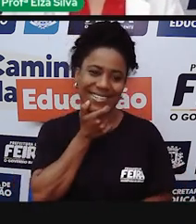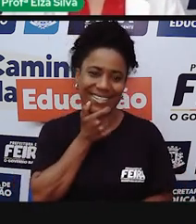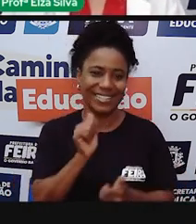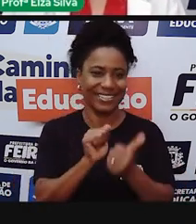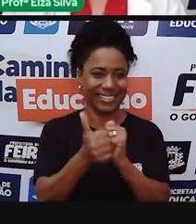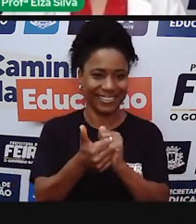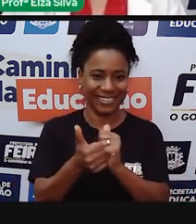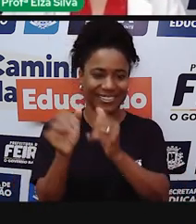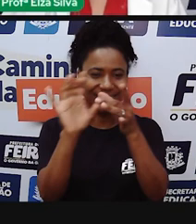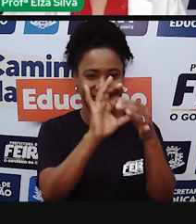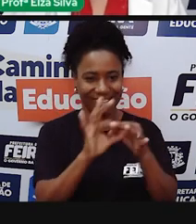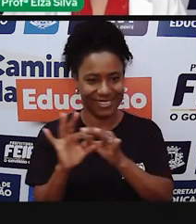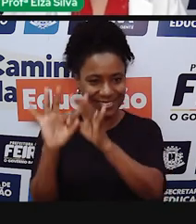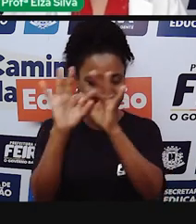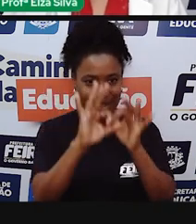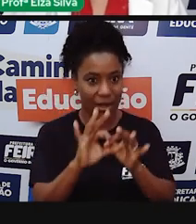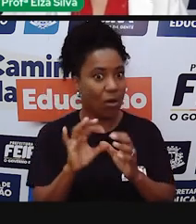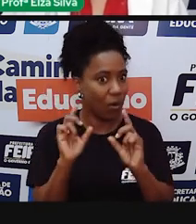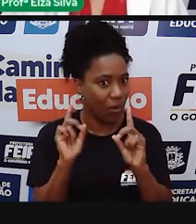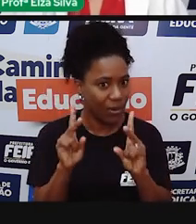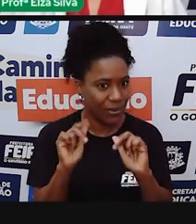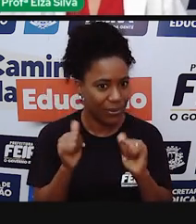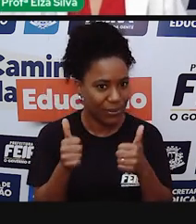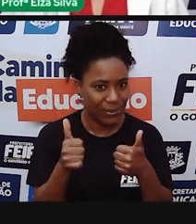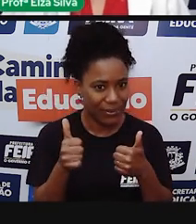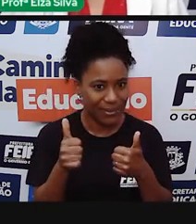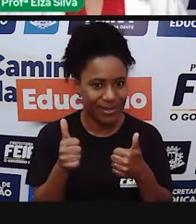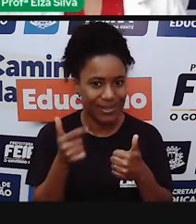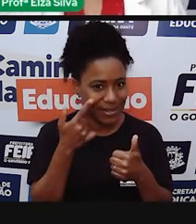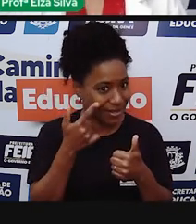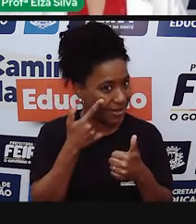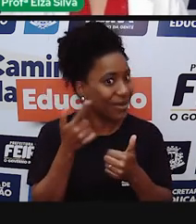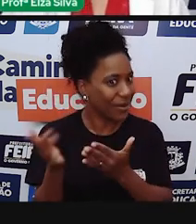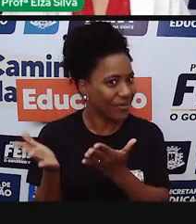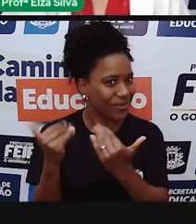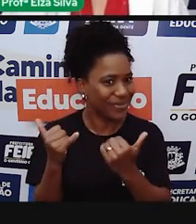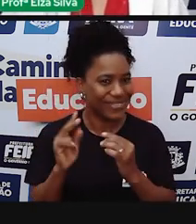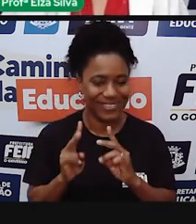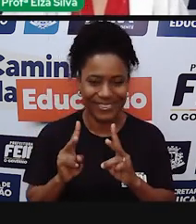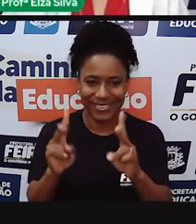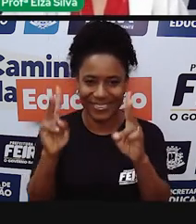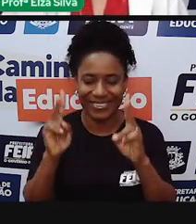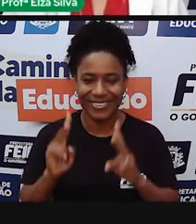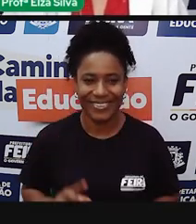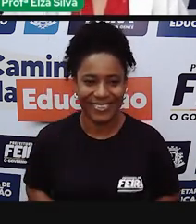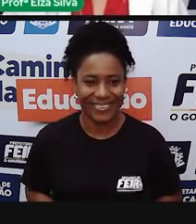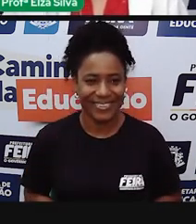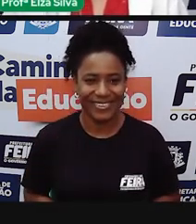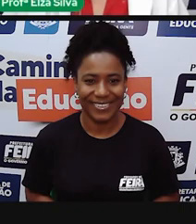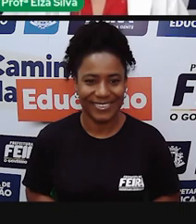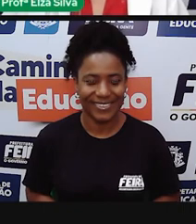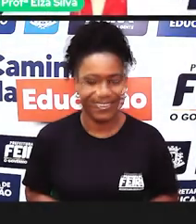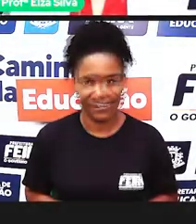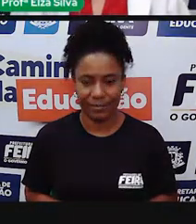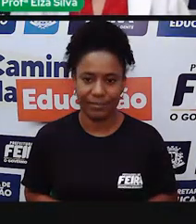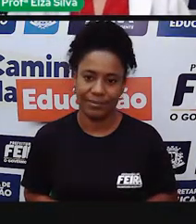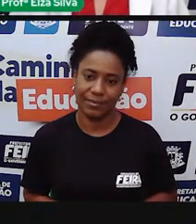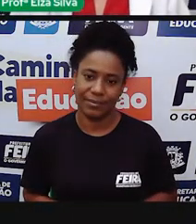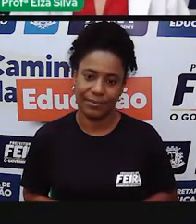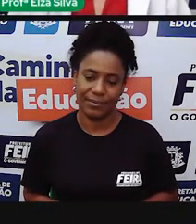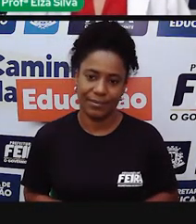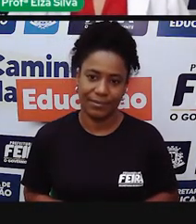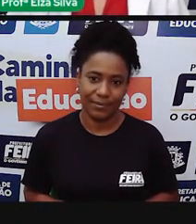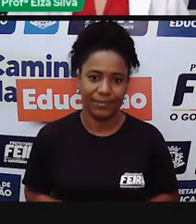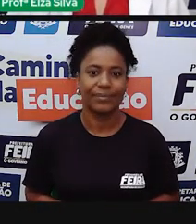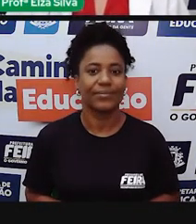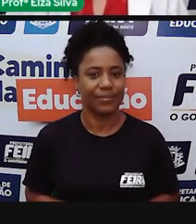esportes olímpicos. Ok, students? Let's go. Vamos lá, vamos continuar nossa aula.